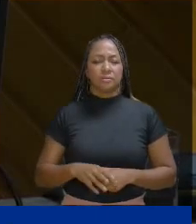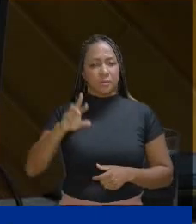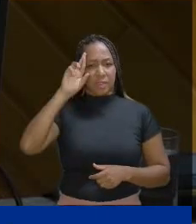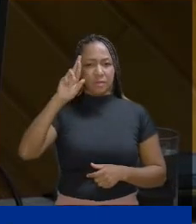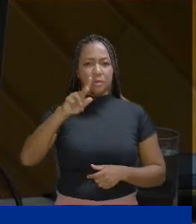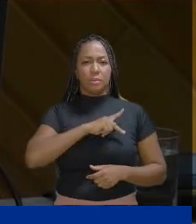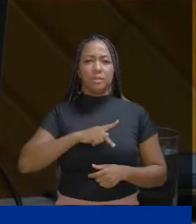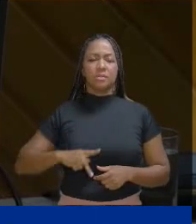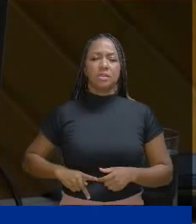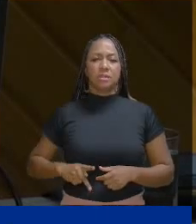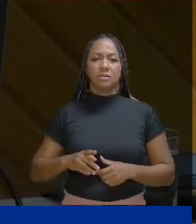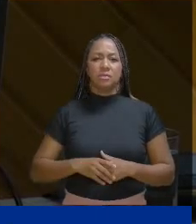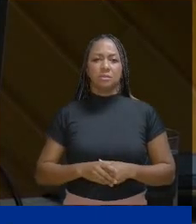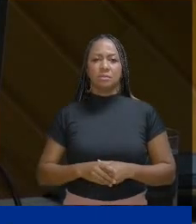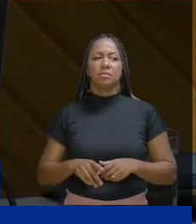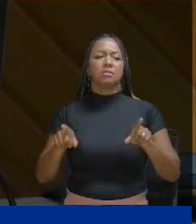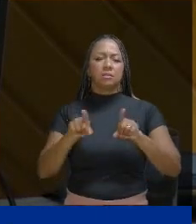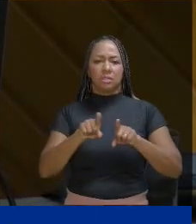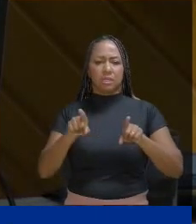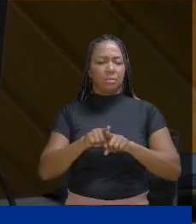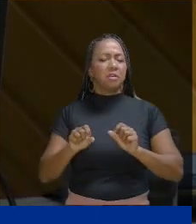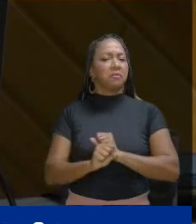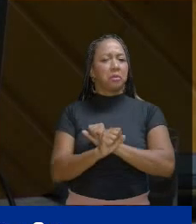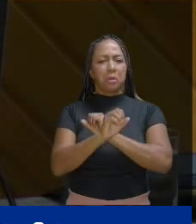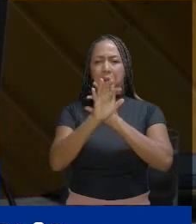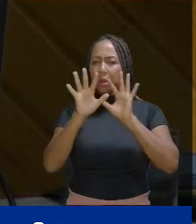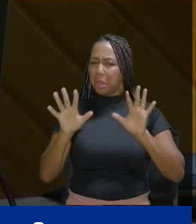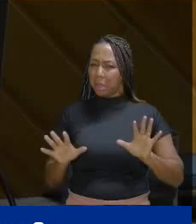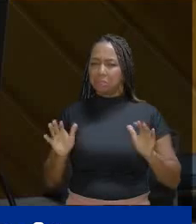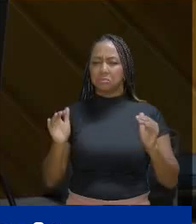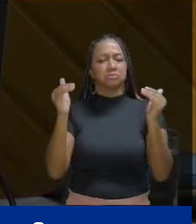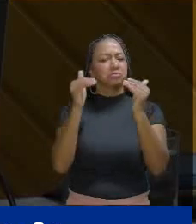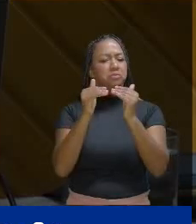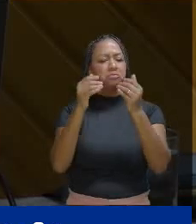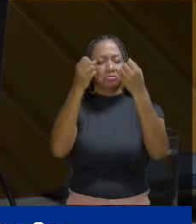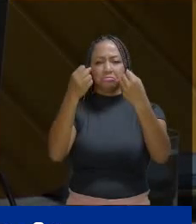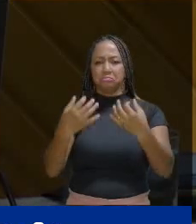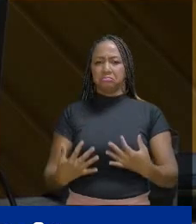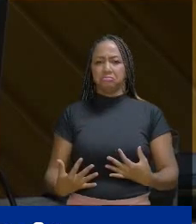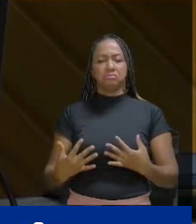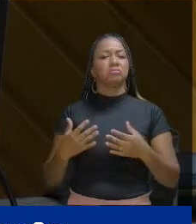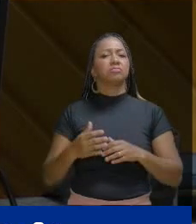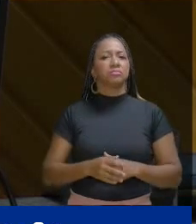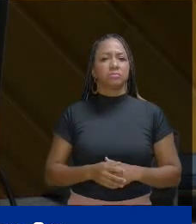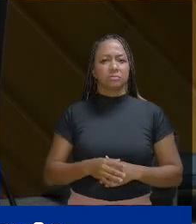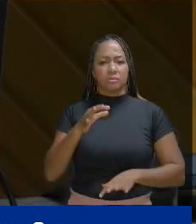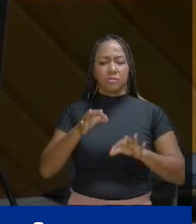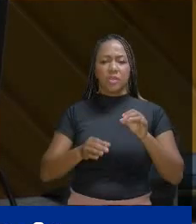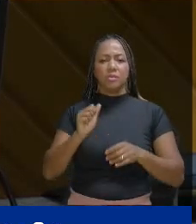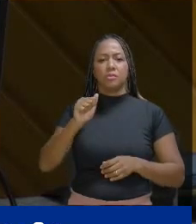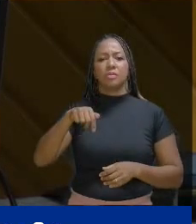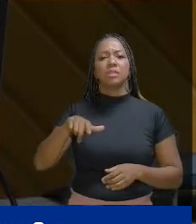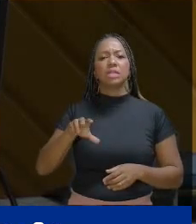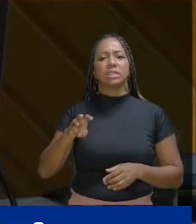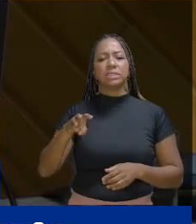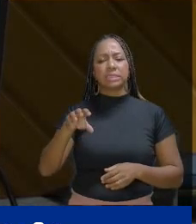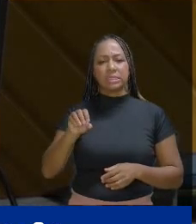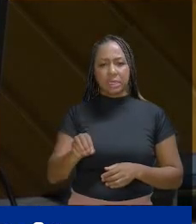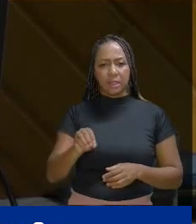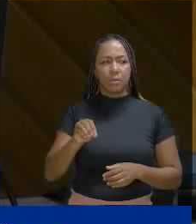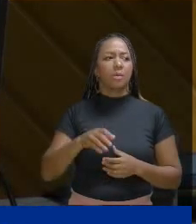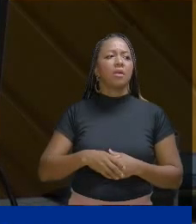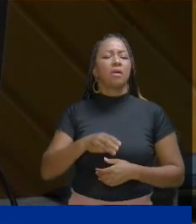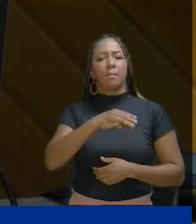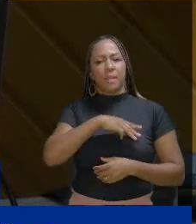Senhor presidente, foco no juiz Carlos também ficou bem claro, conforme mencionado pelo juiz Anselmo, que